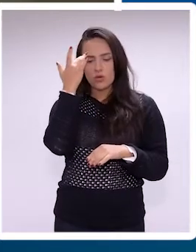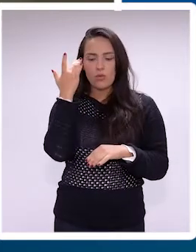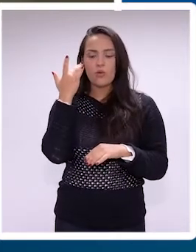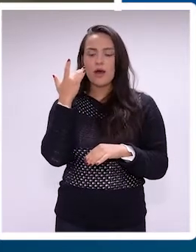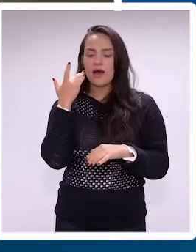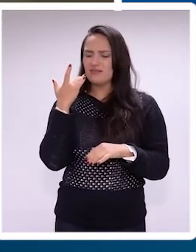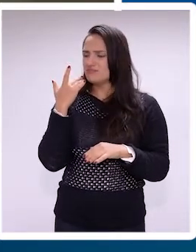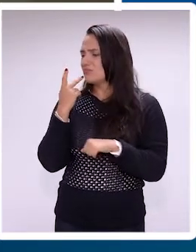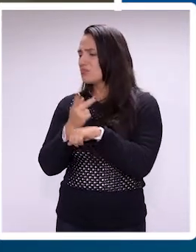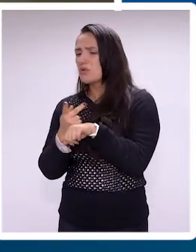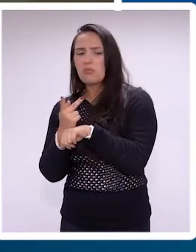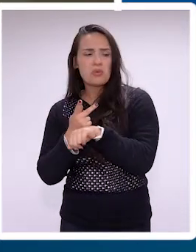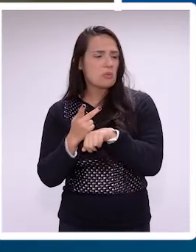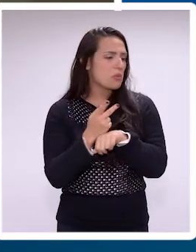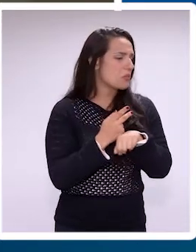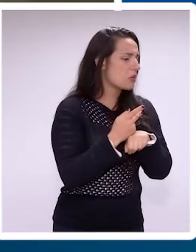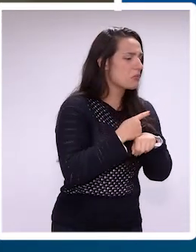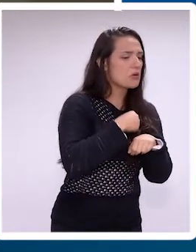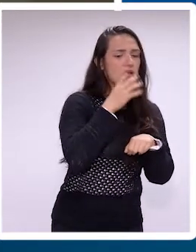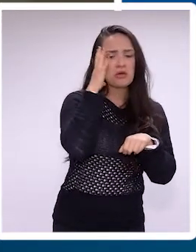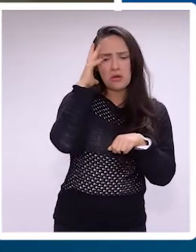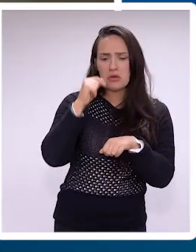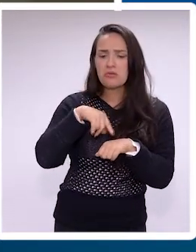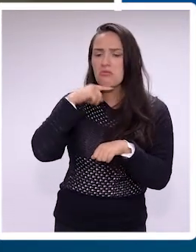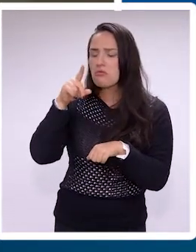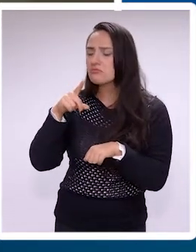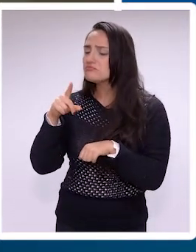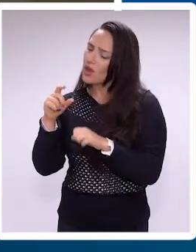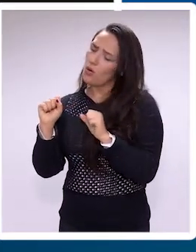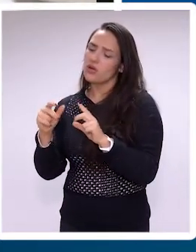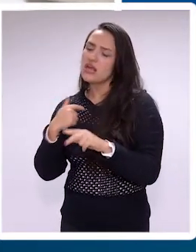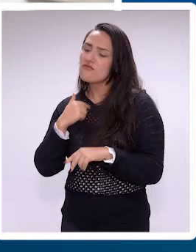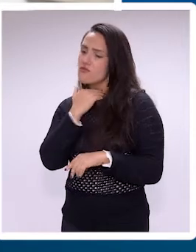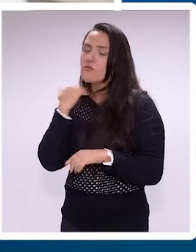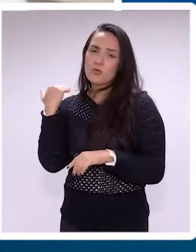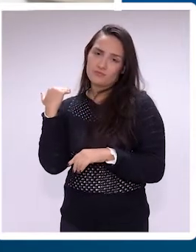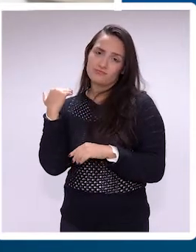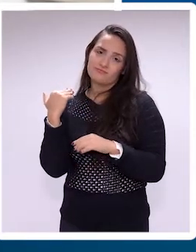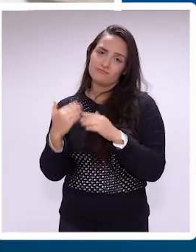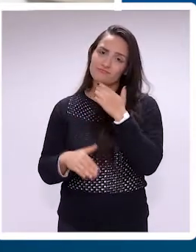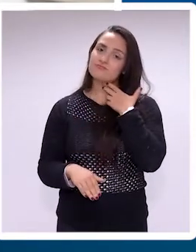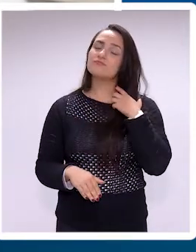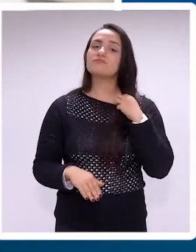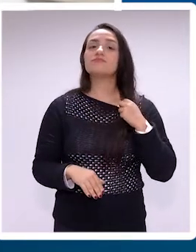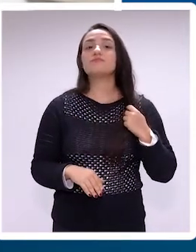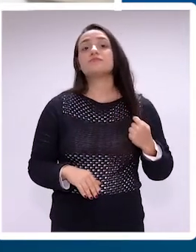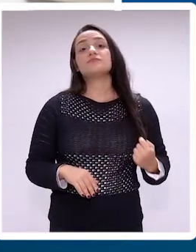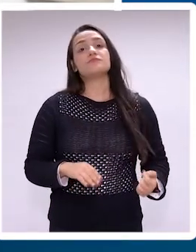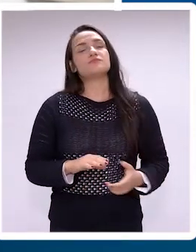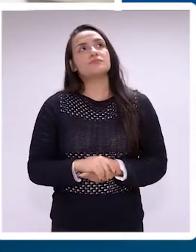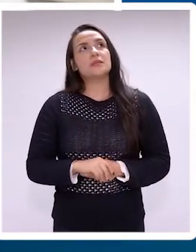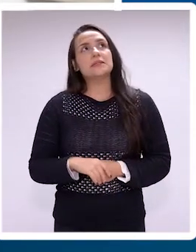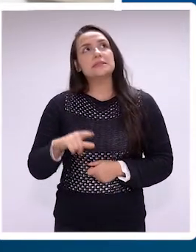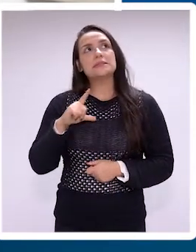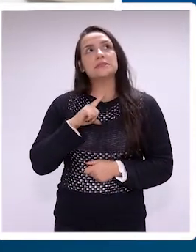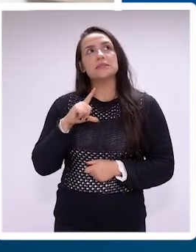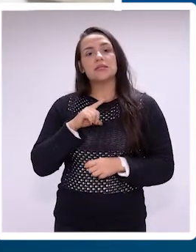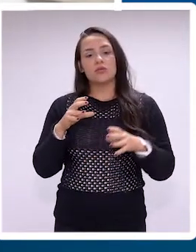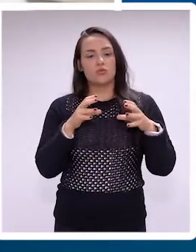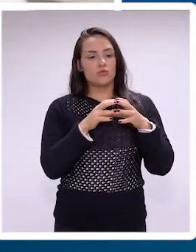a pessoa se mata. De cada 10 pessoas deprimidas